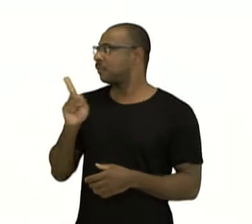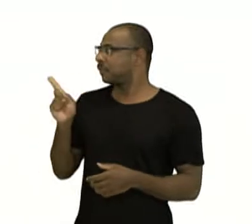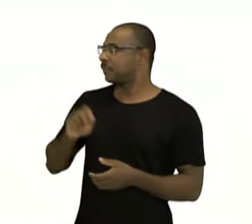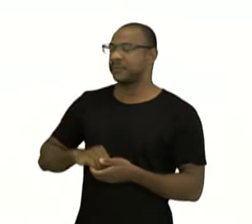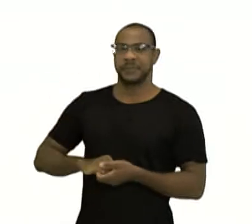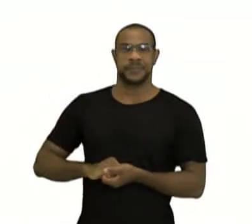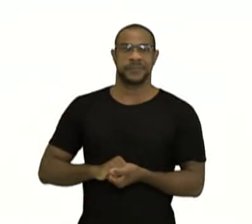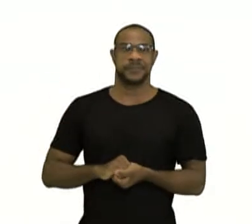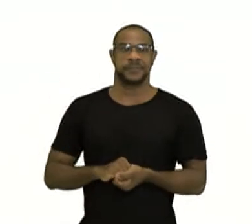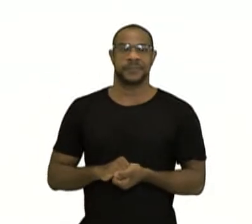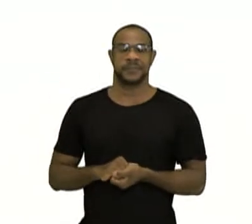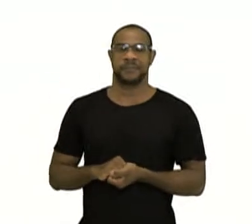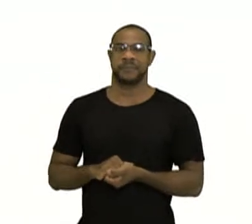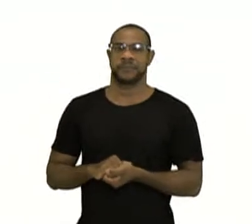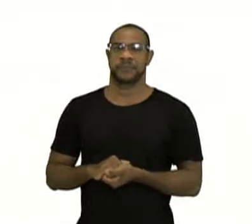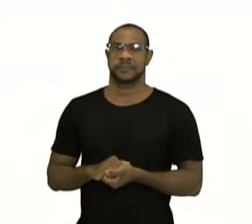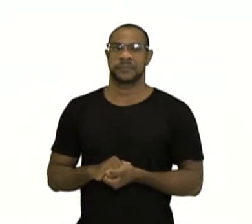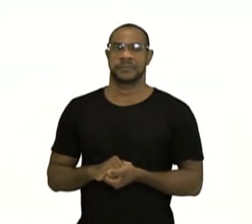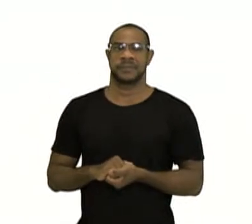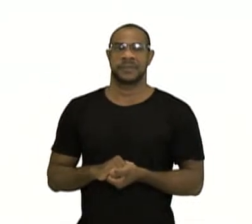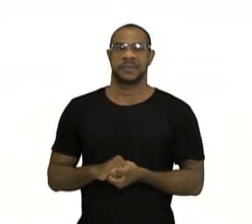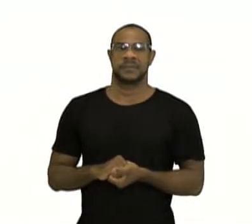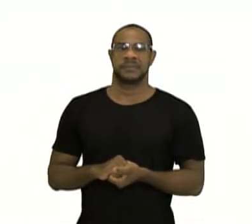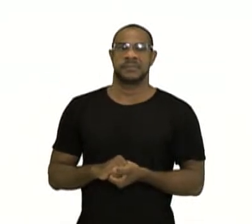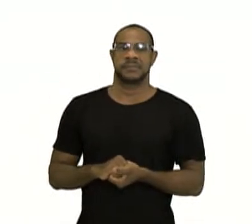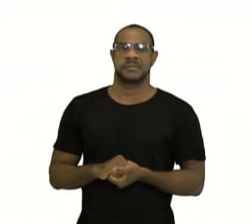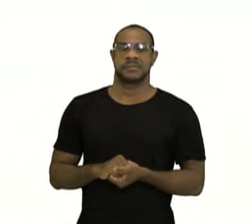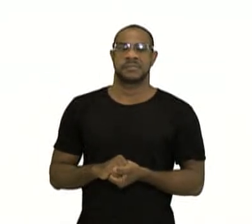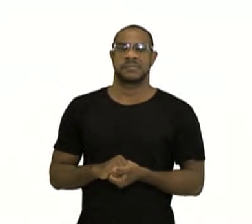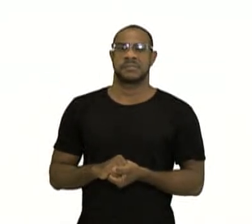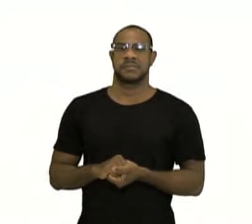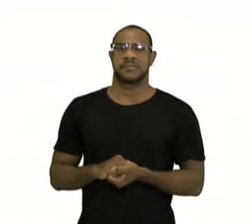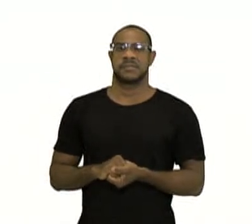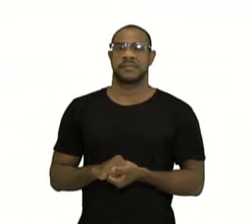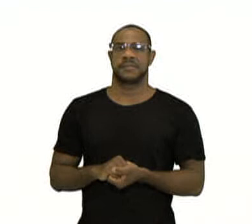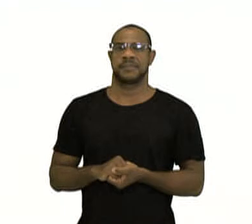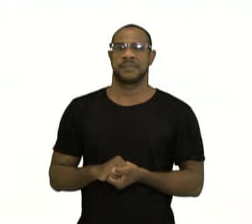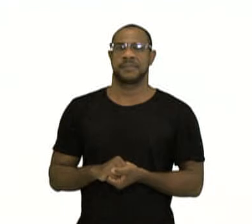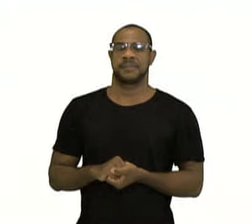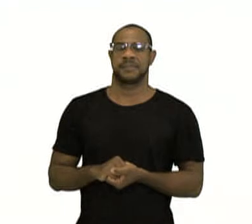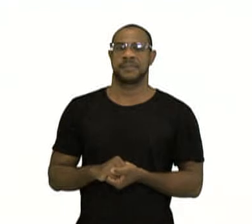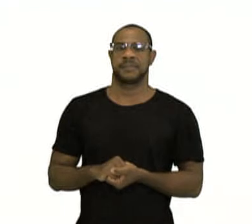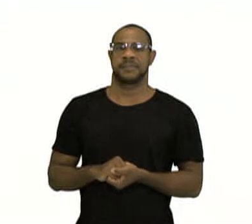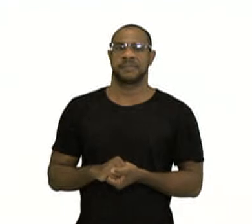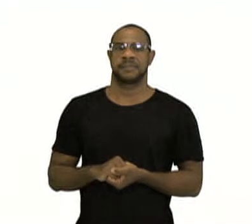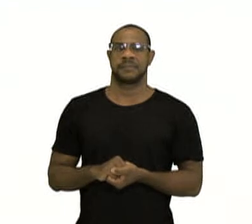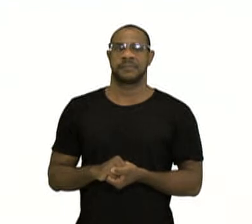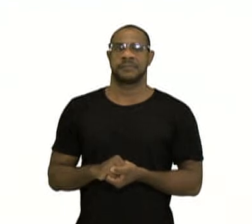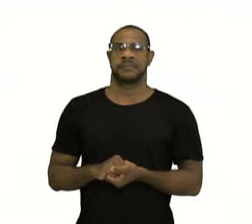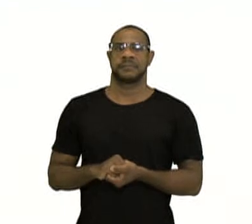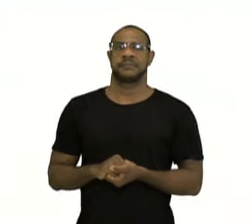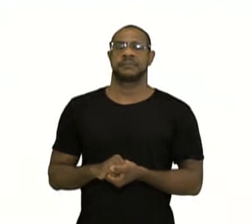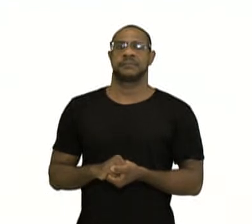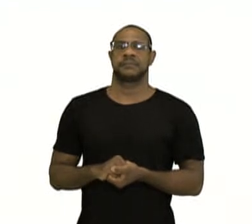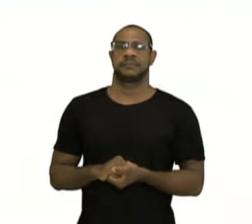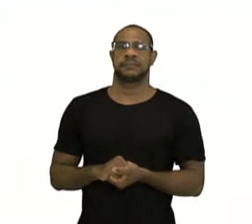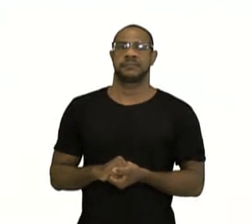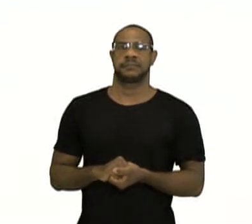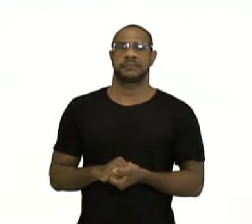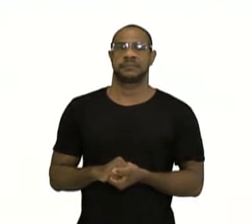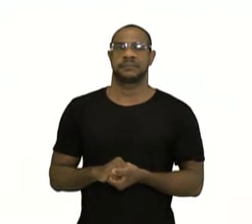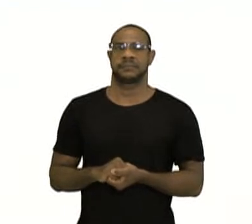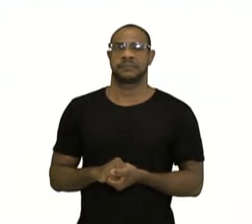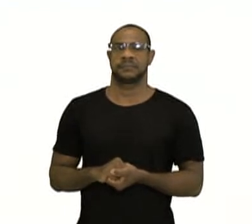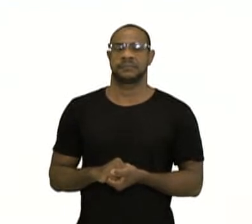amor seré, será, seremos. E desde entonces é desde então, tá? Soy porque você